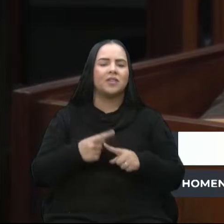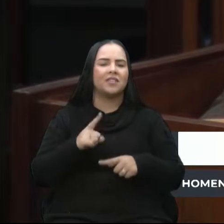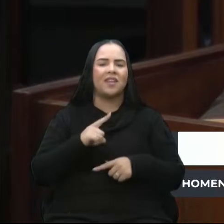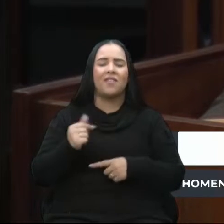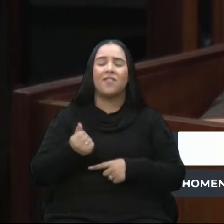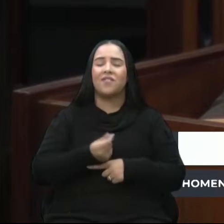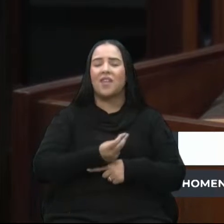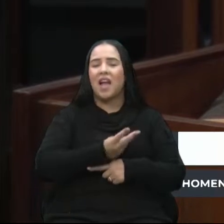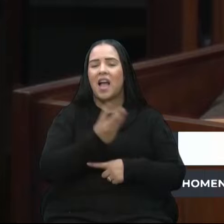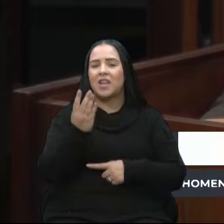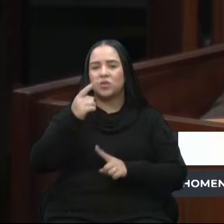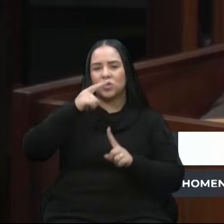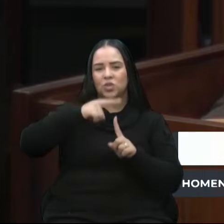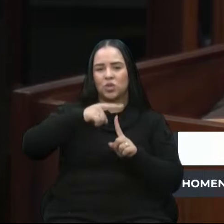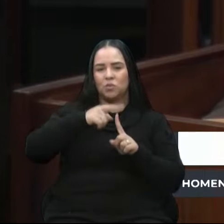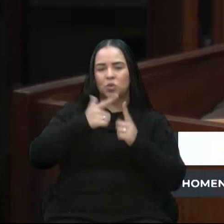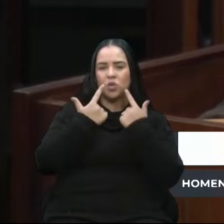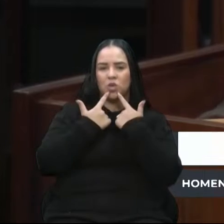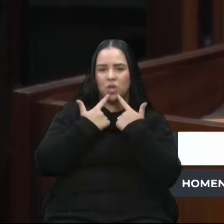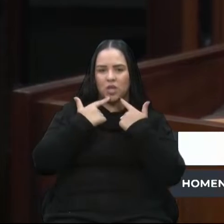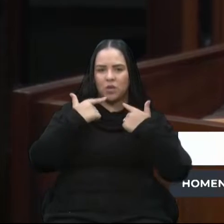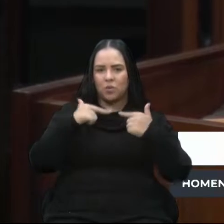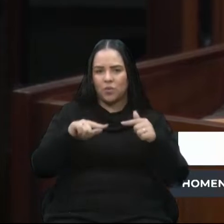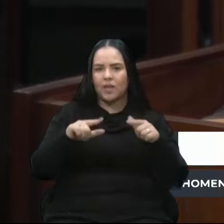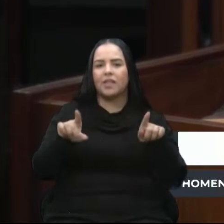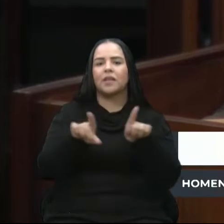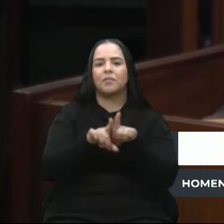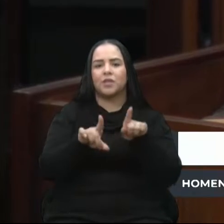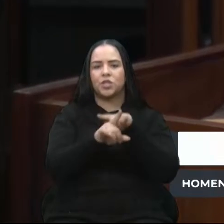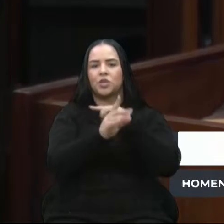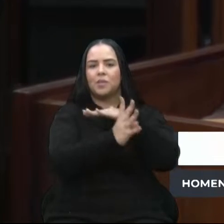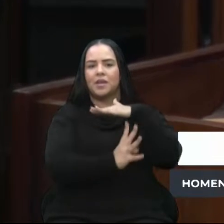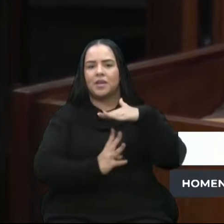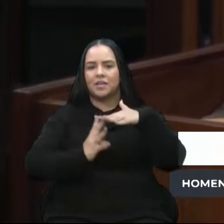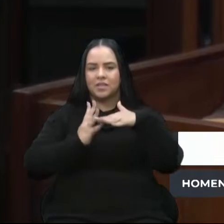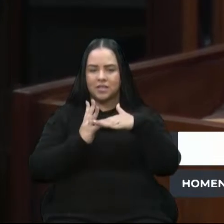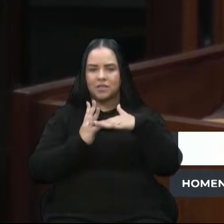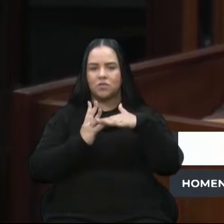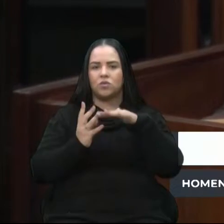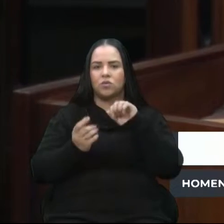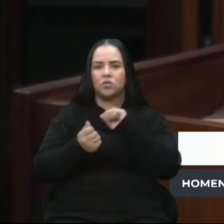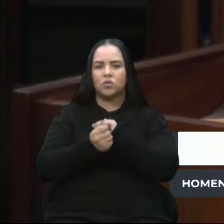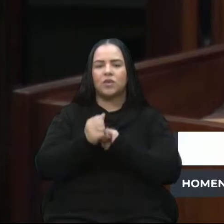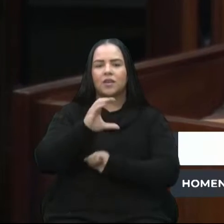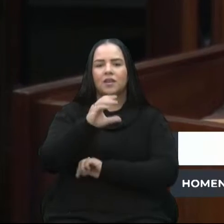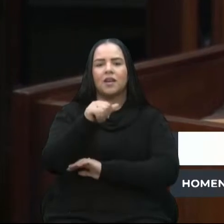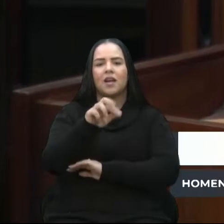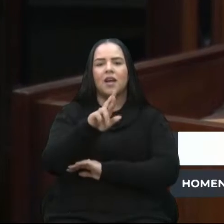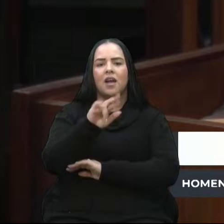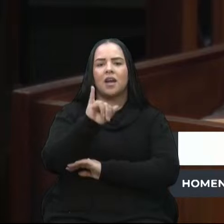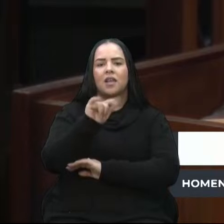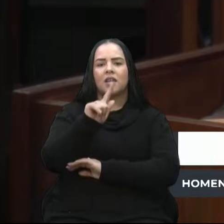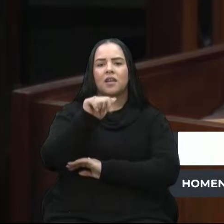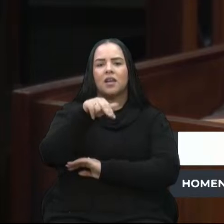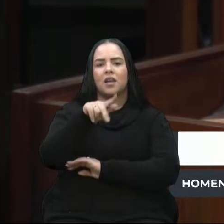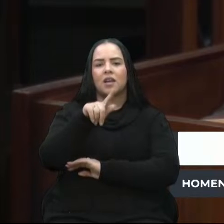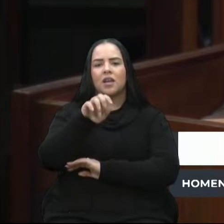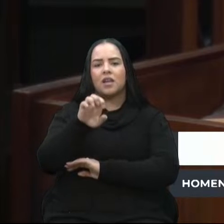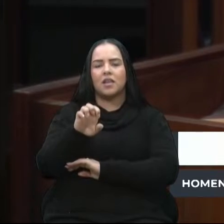polonês, que também são línguas de imigração, junto com o caigangue, que é forte no Rio Grande do